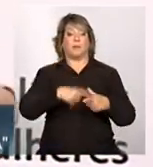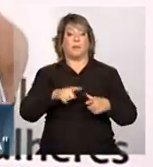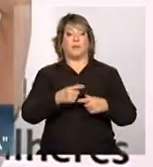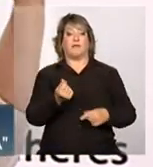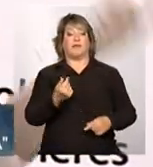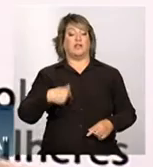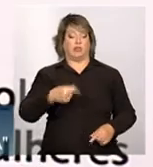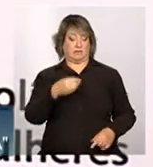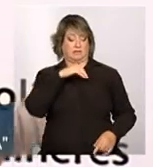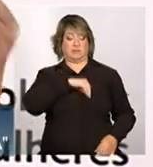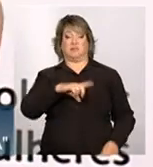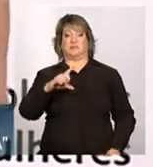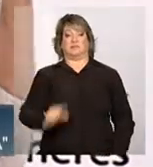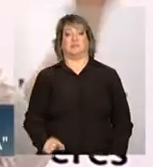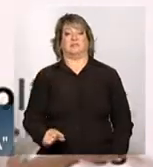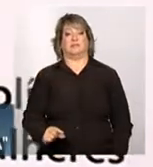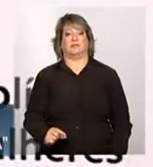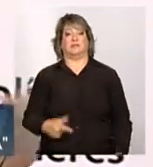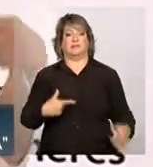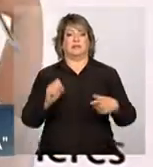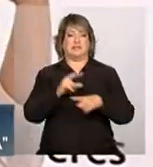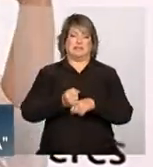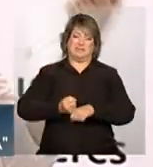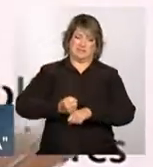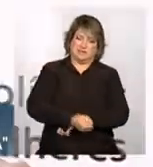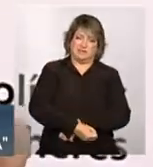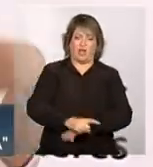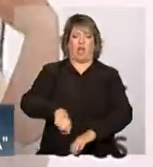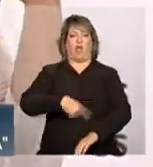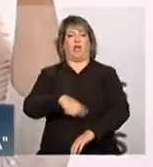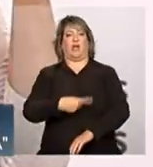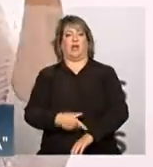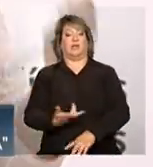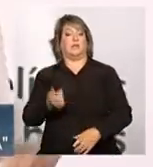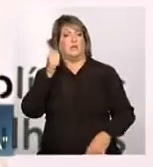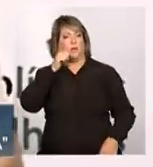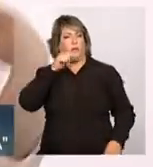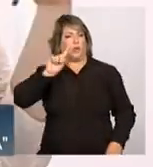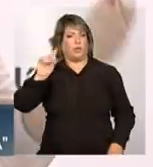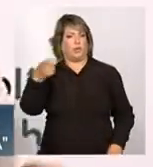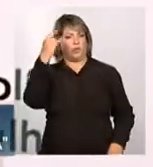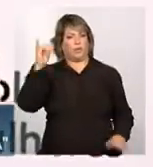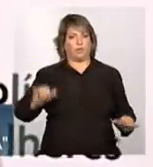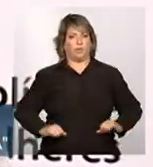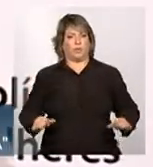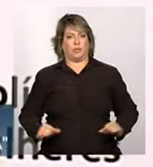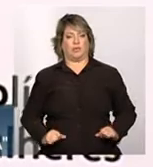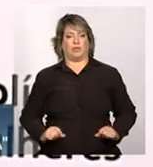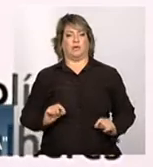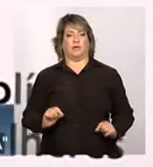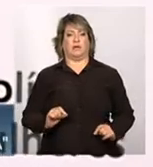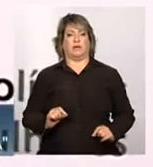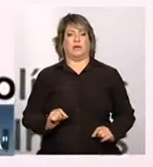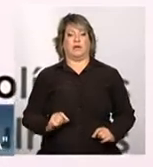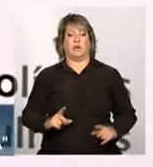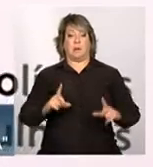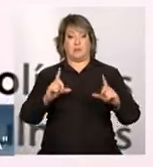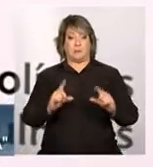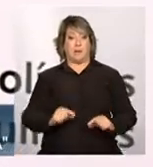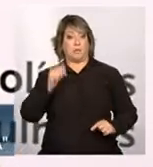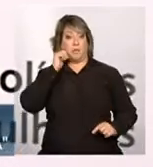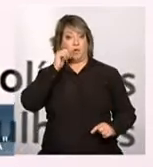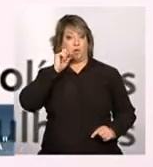piores salários, os piores postos de trabalho, o trabalho é mais hora. Então, a gente tem... Menos mulheres são donas do